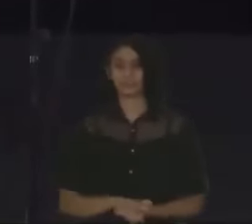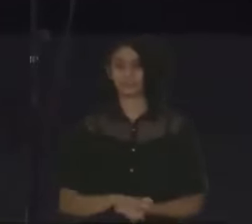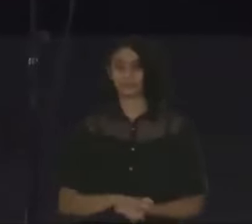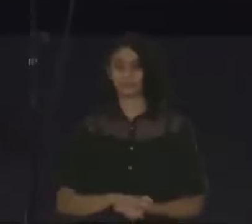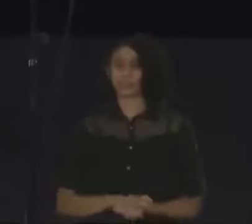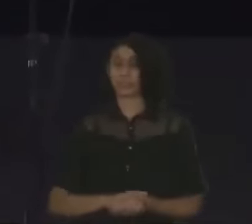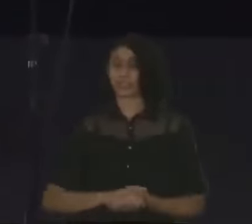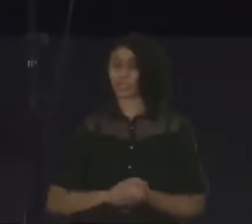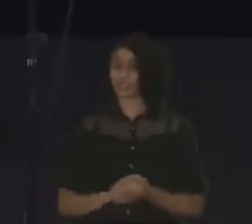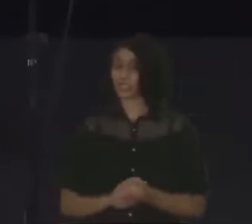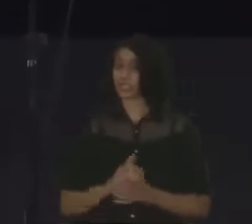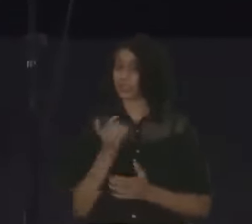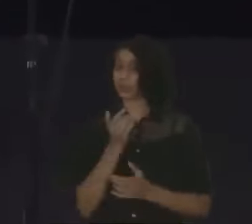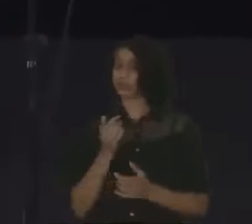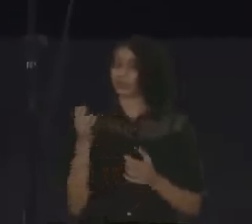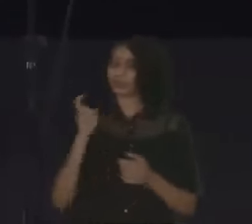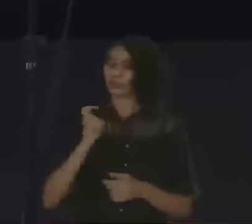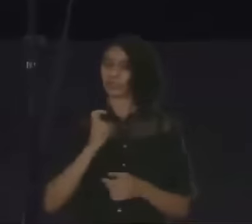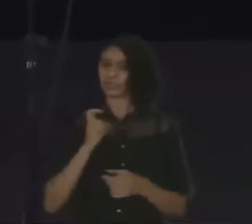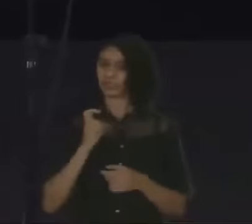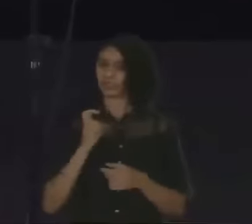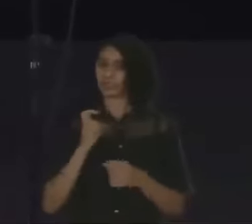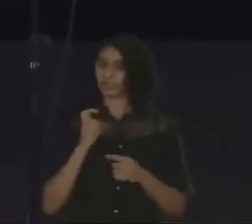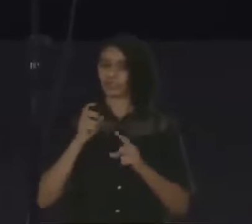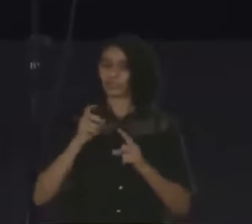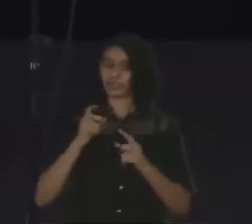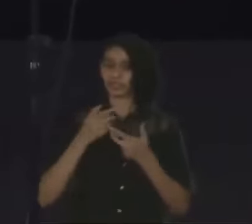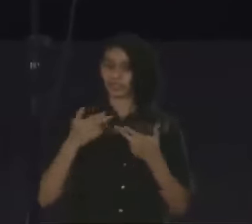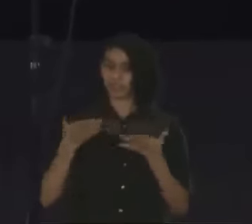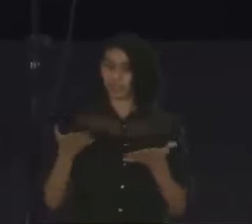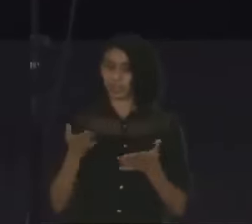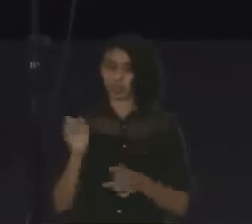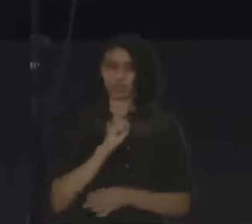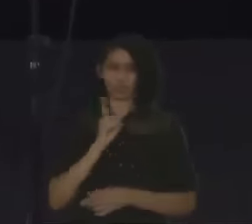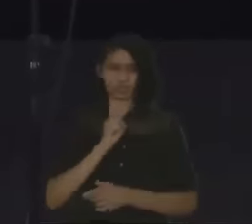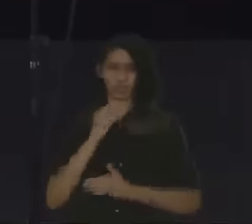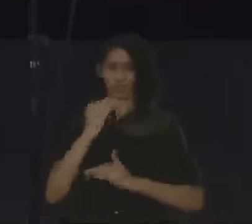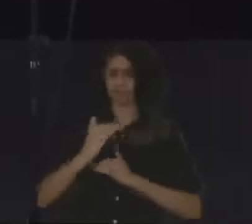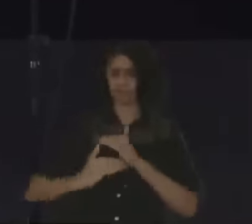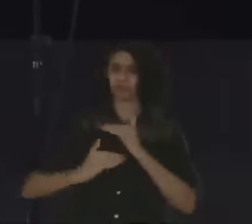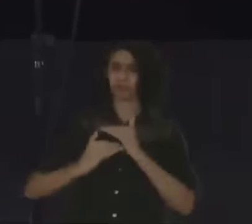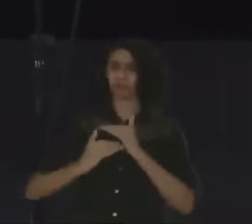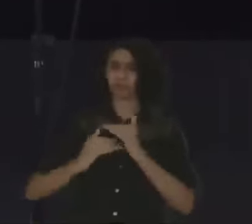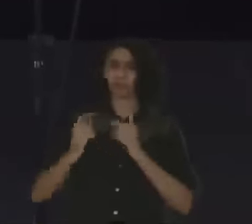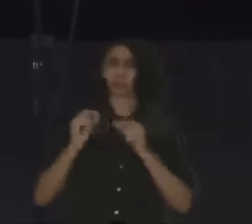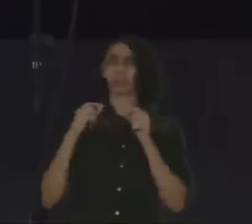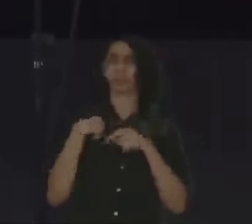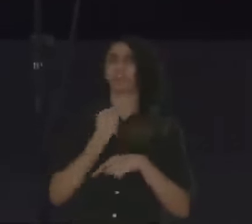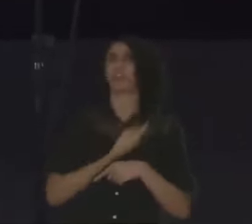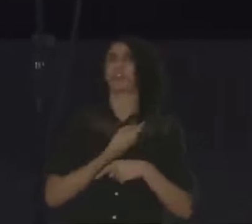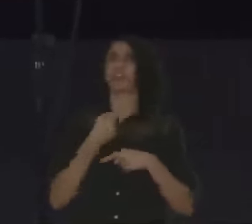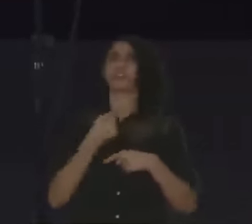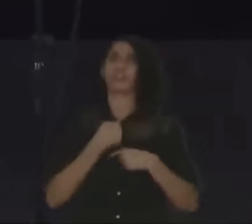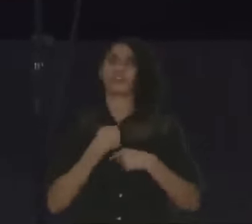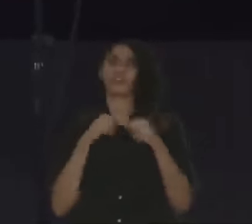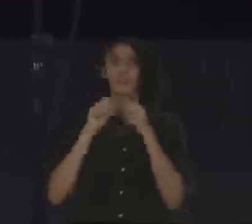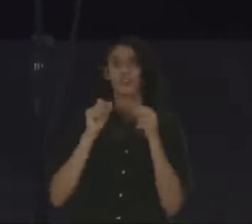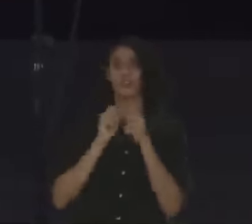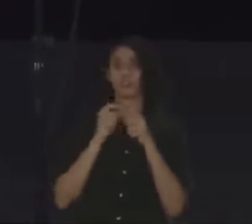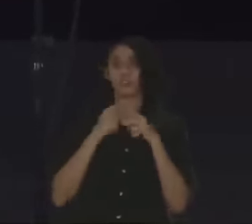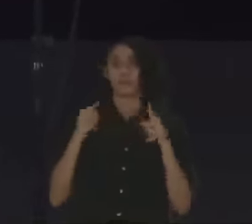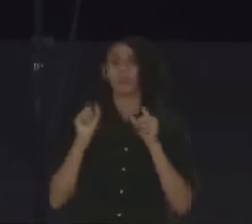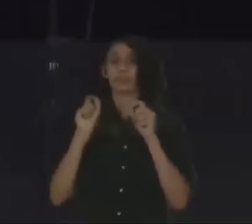quinto lugar secreto não é sobre desempenho é sobre aceitação deixa eu te dizer